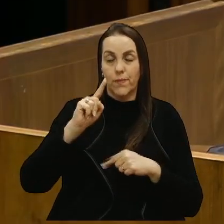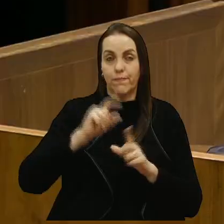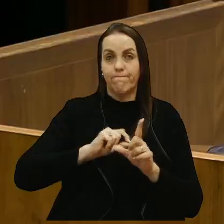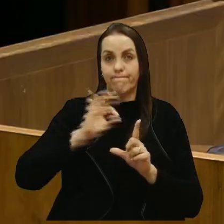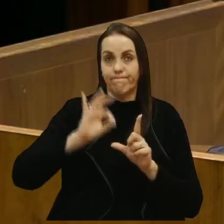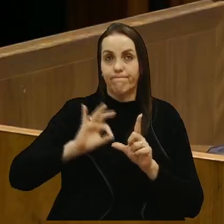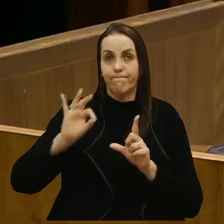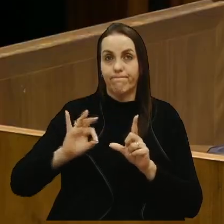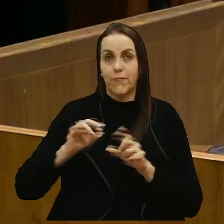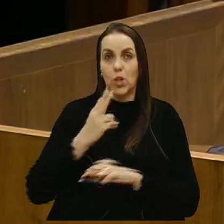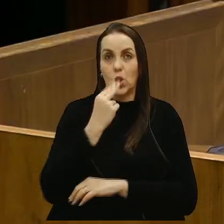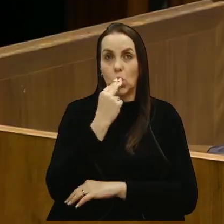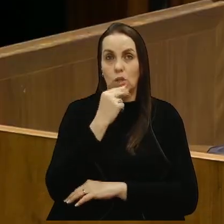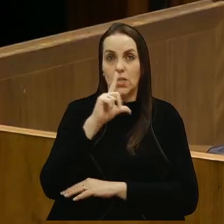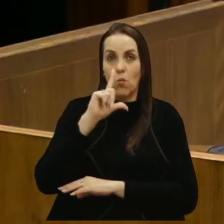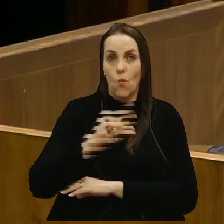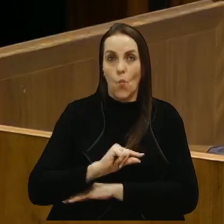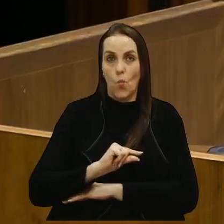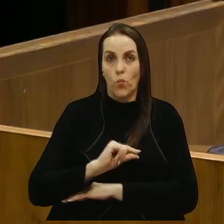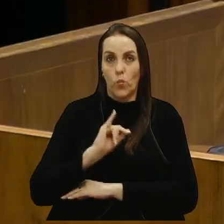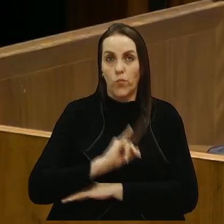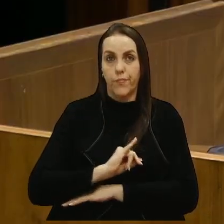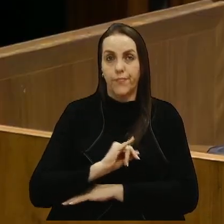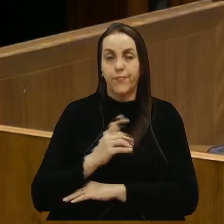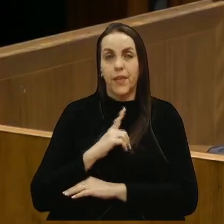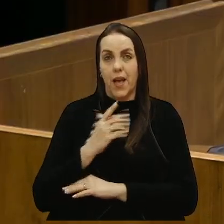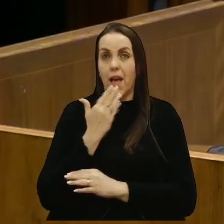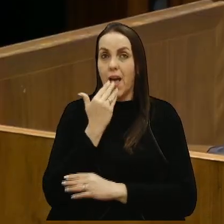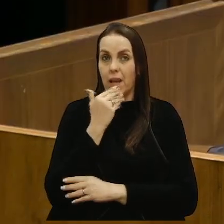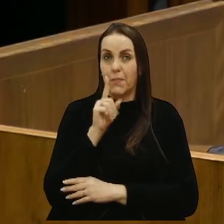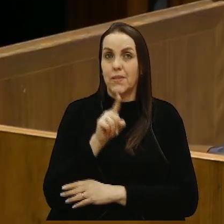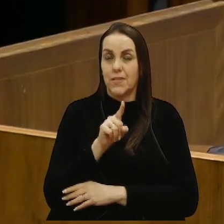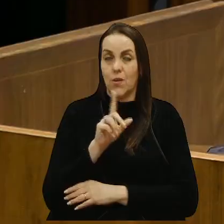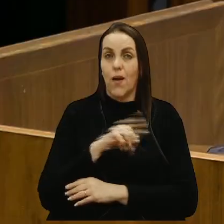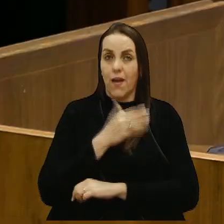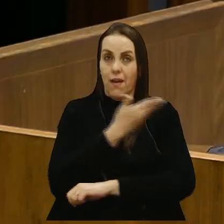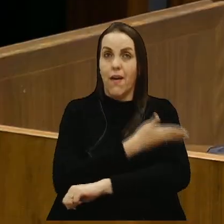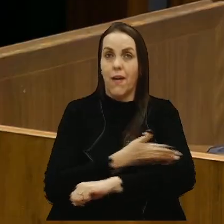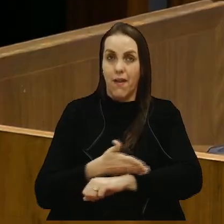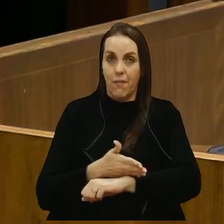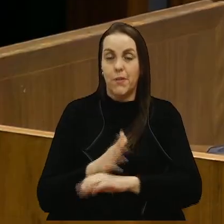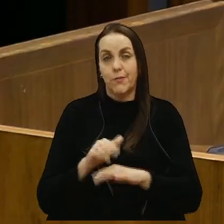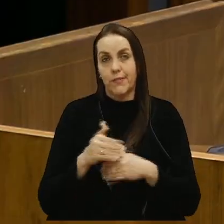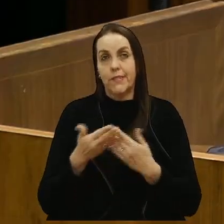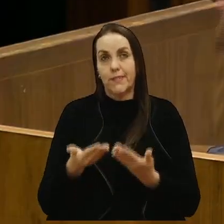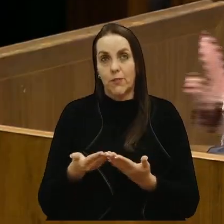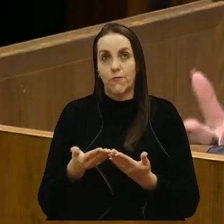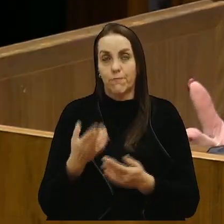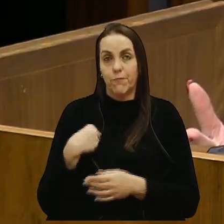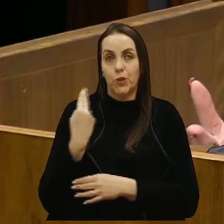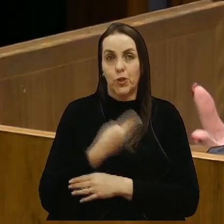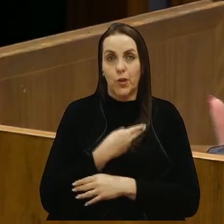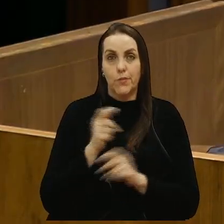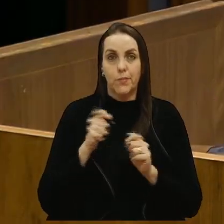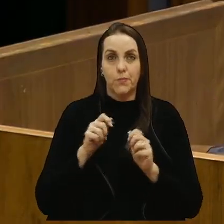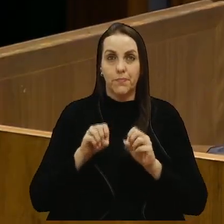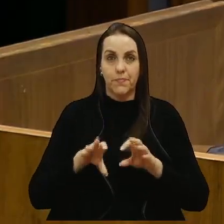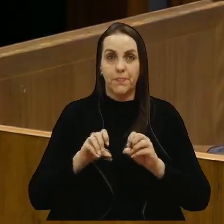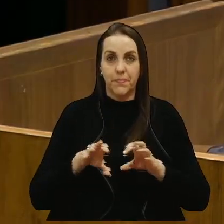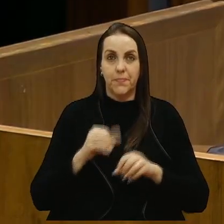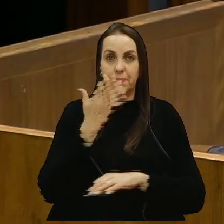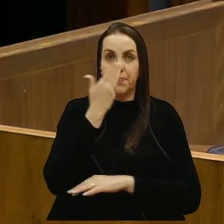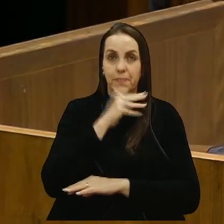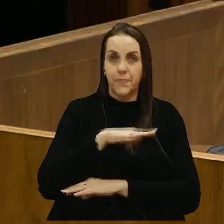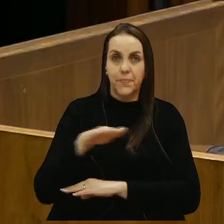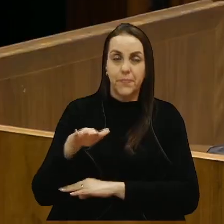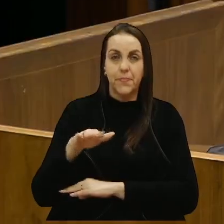de desnutrição, colocando que a alimentação é um hábito, portanto, a gente pode ensinar para nossas crianças